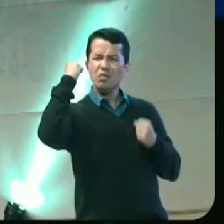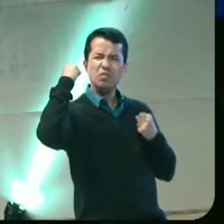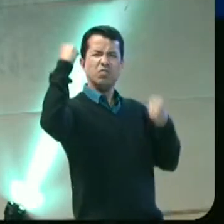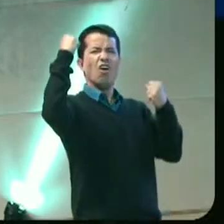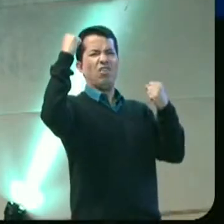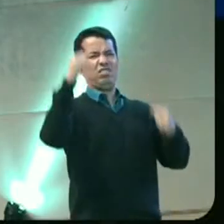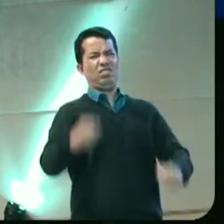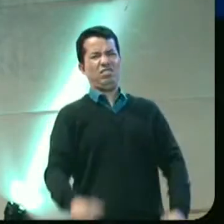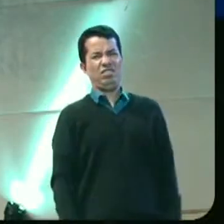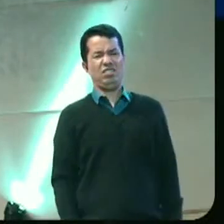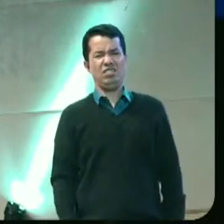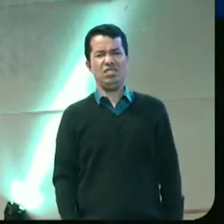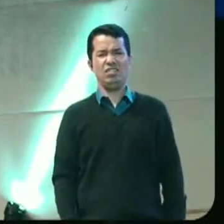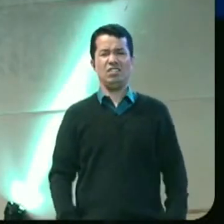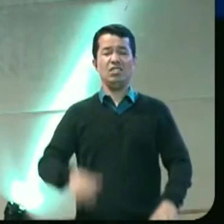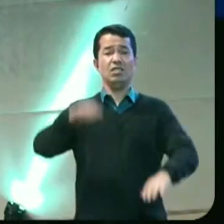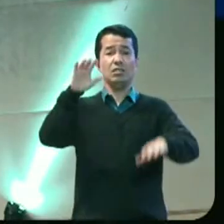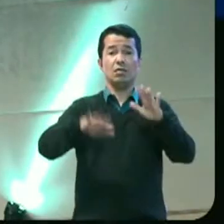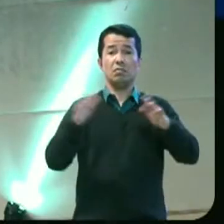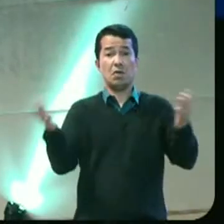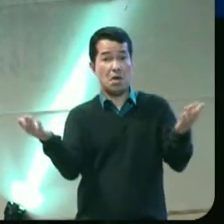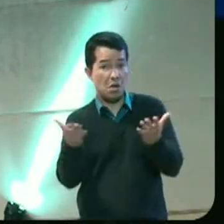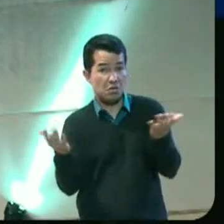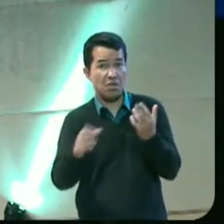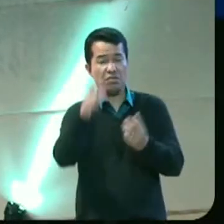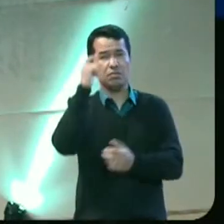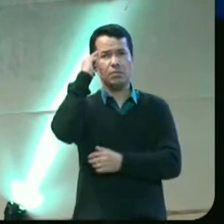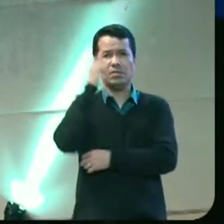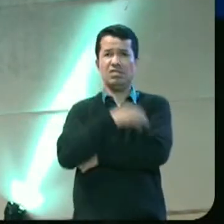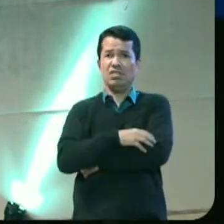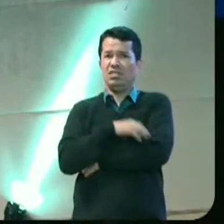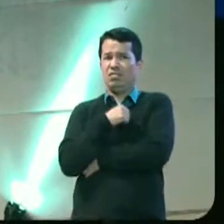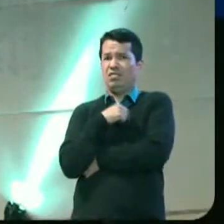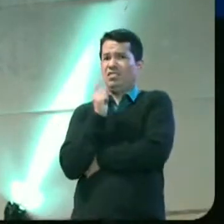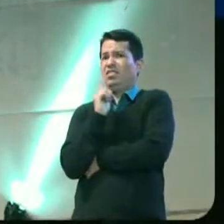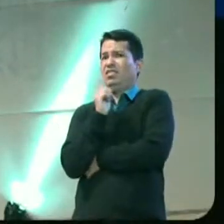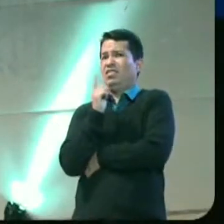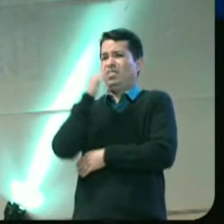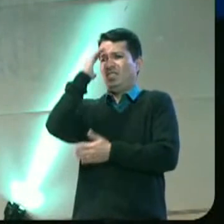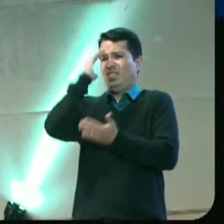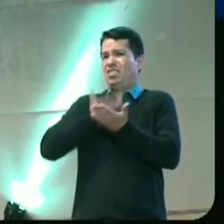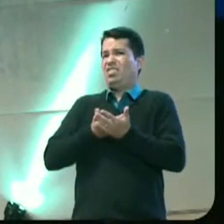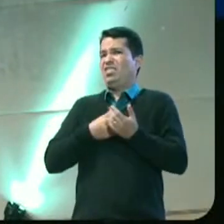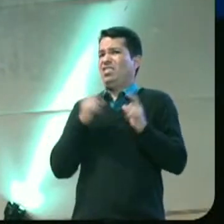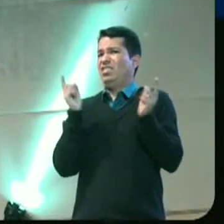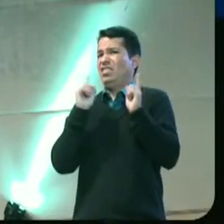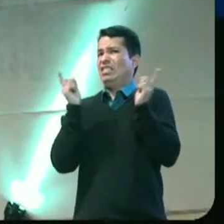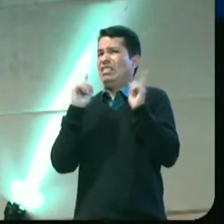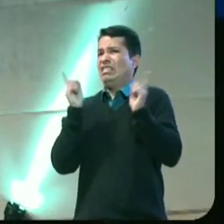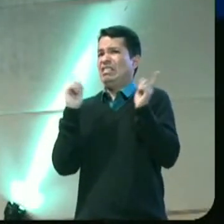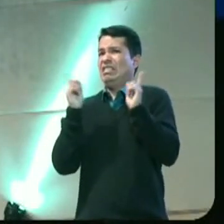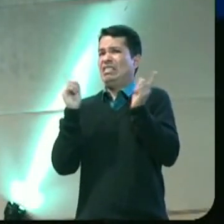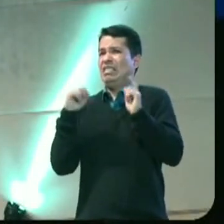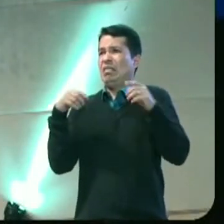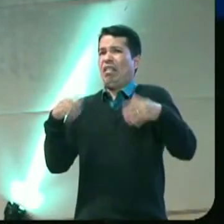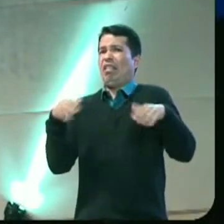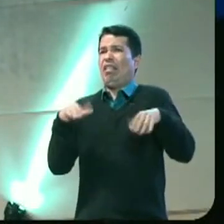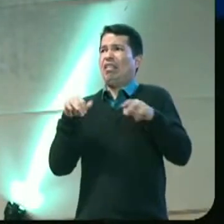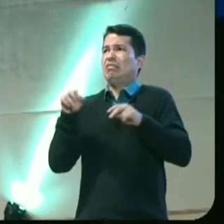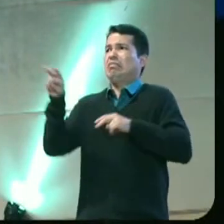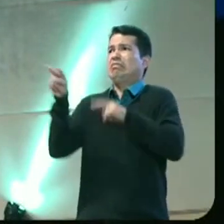Mas talvez enquanto você está ouvindo isso, você está se perguntando assim, eu não tenho tanta fé assim. Não tenho, pastor. Estou vendo